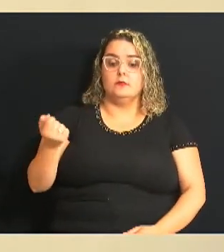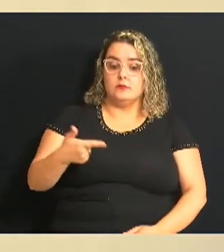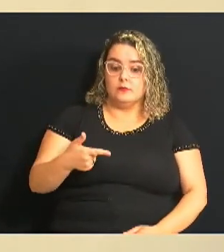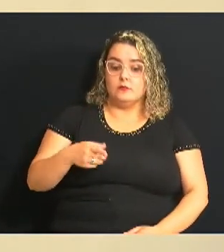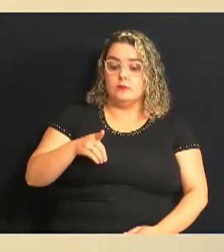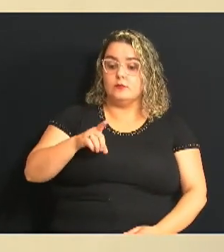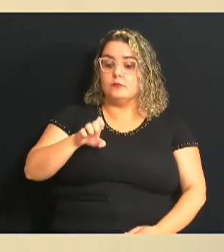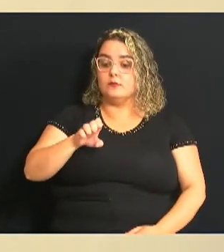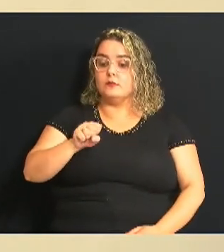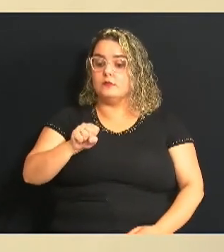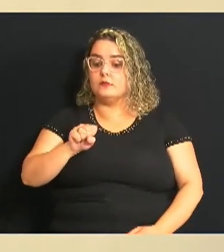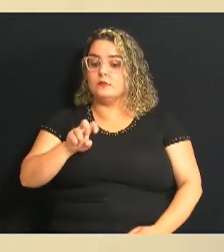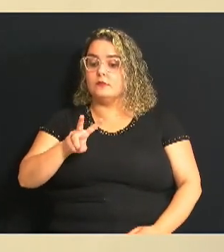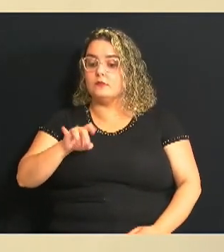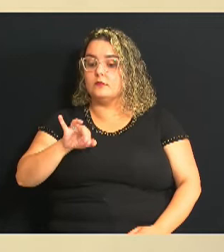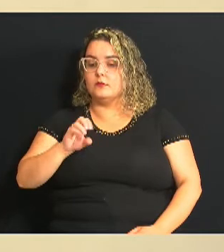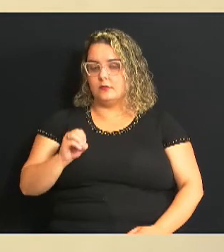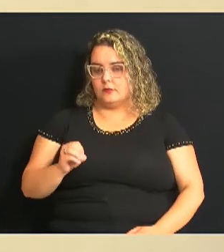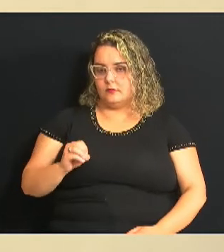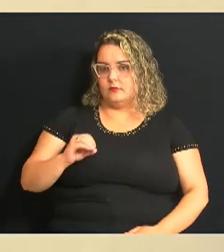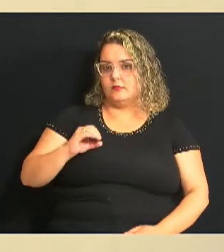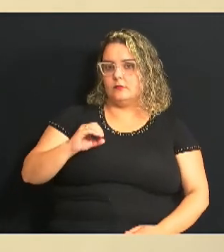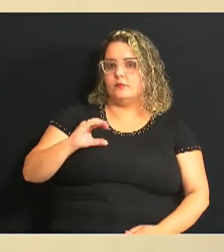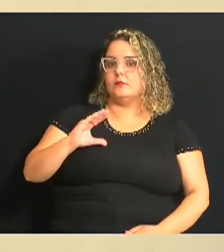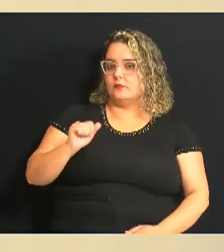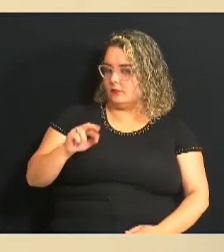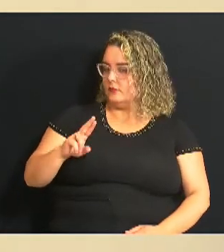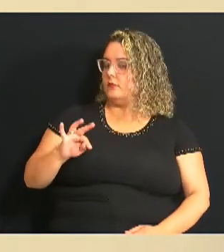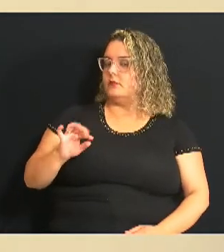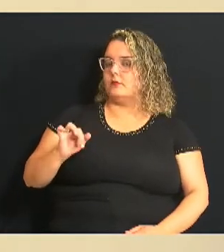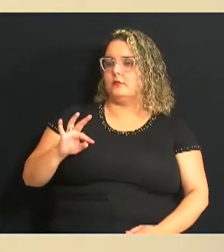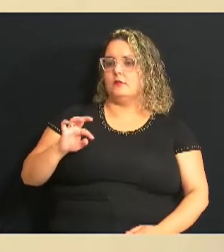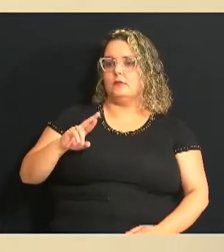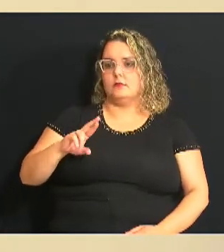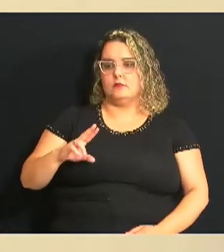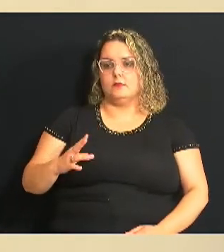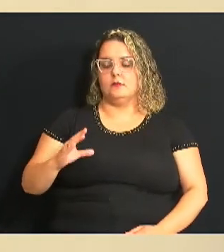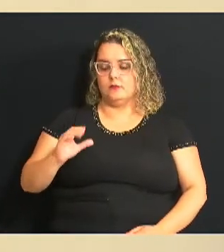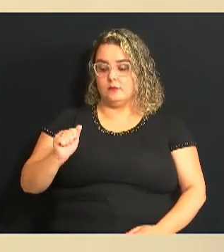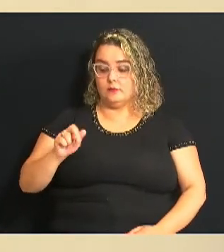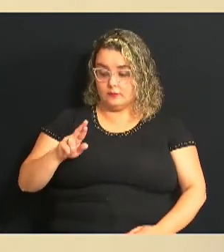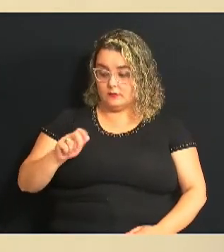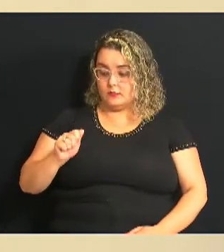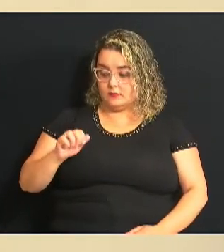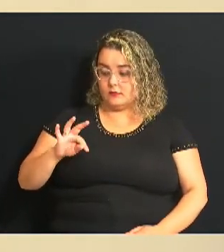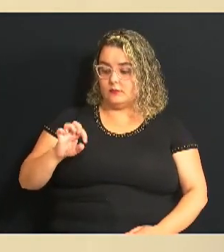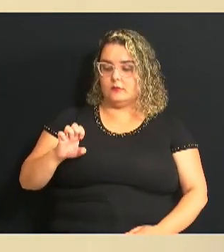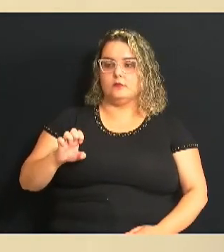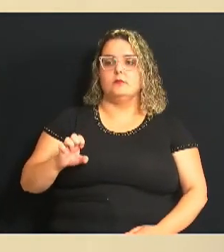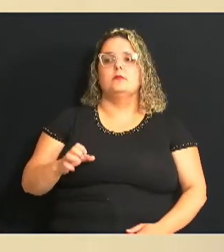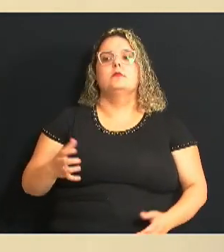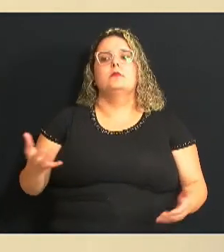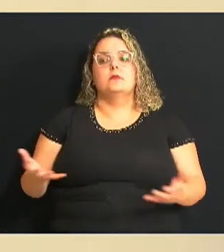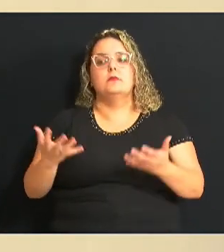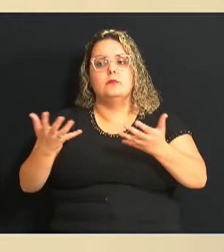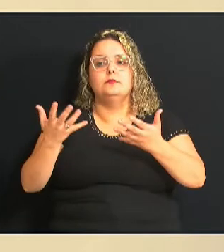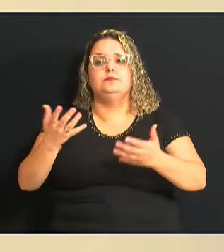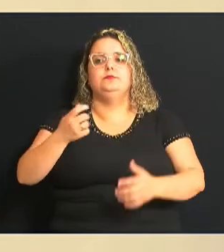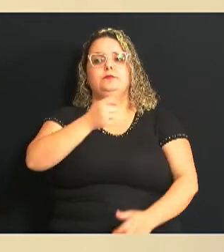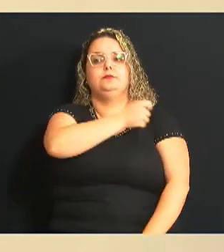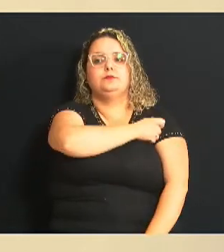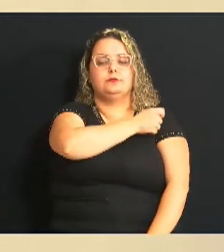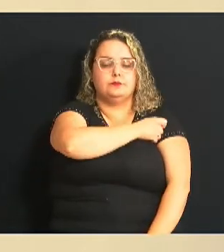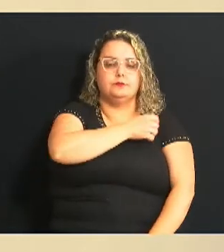isso que eu tenho procurado, além de colaborar com a boa formação dos alunos na universidade,